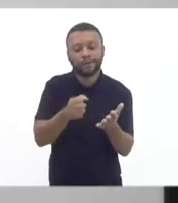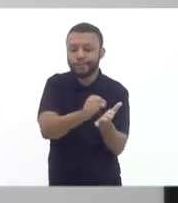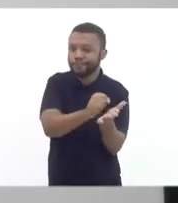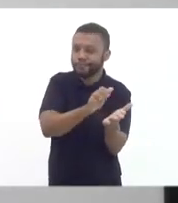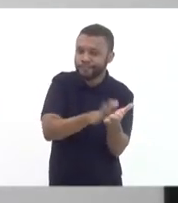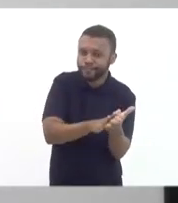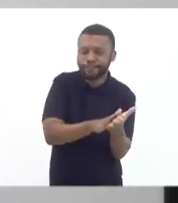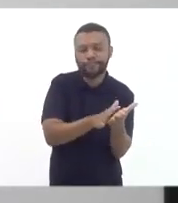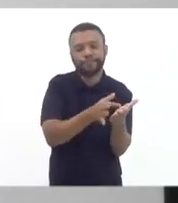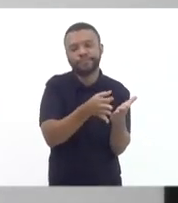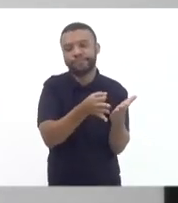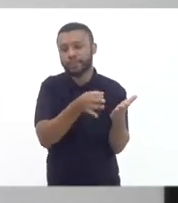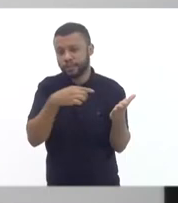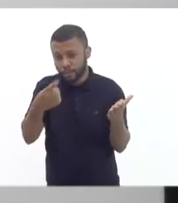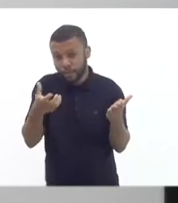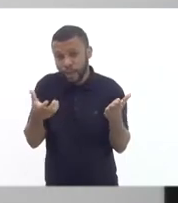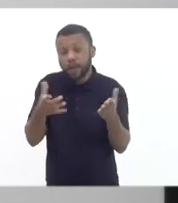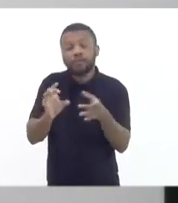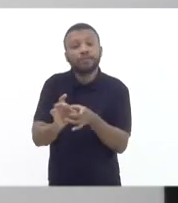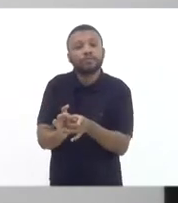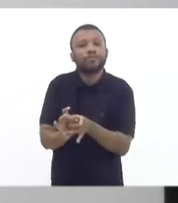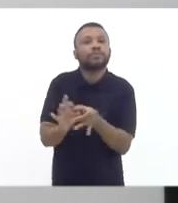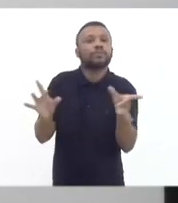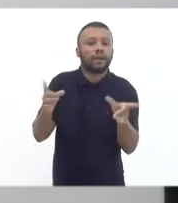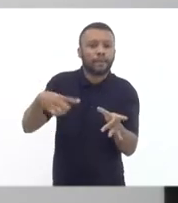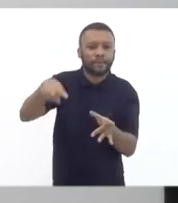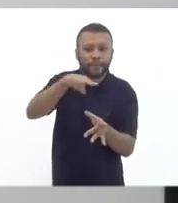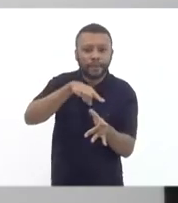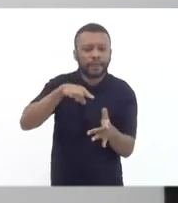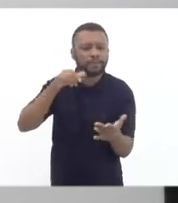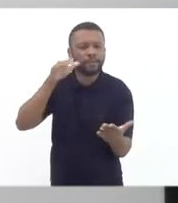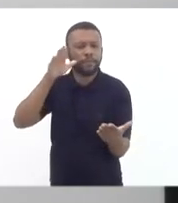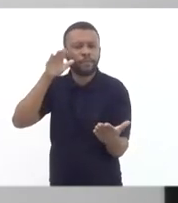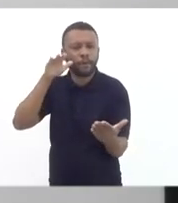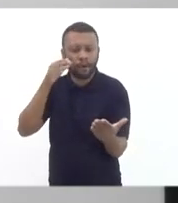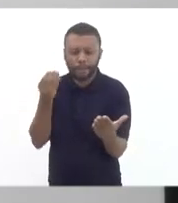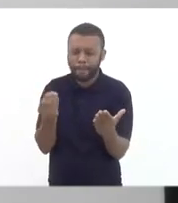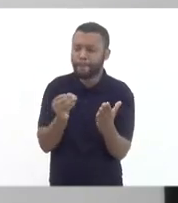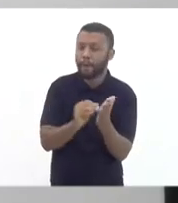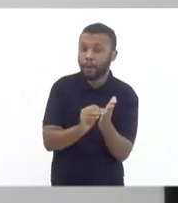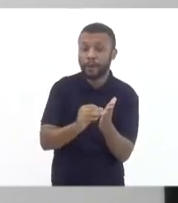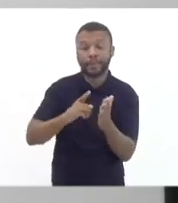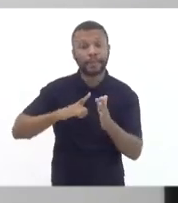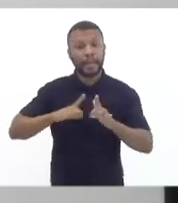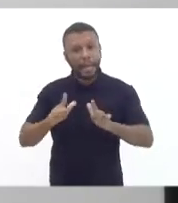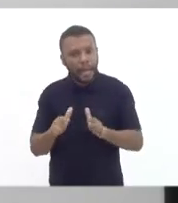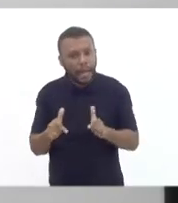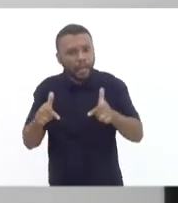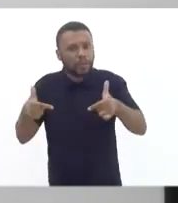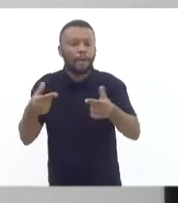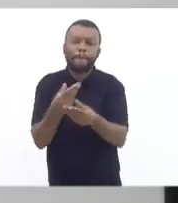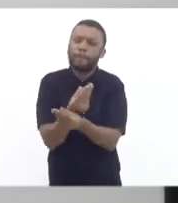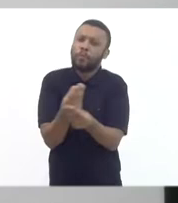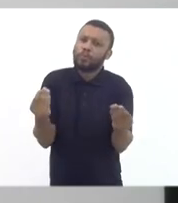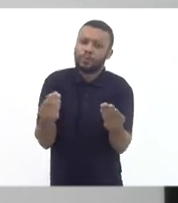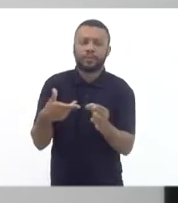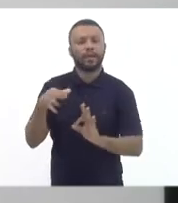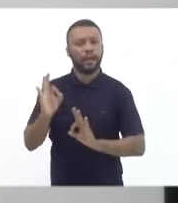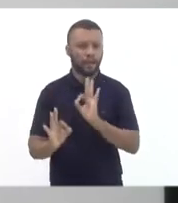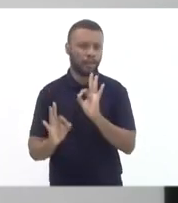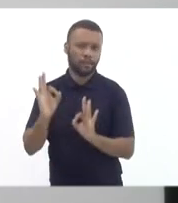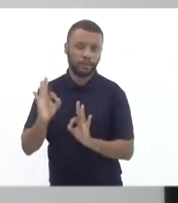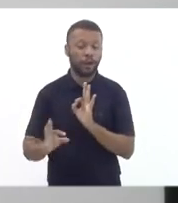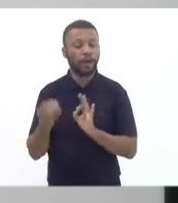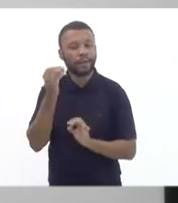quero disponibilizar para vocês, tipo uma colinha, porque existem muitas ações a serem feitas. E eu tentei dividir